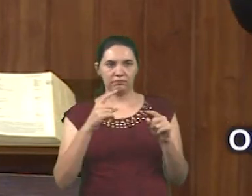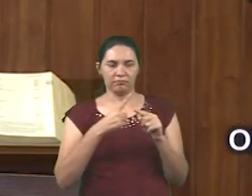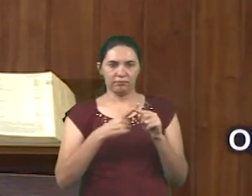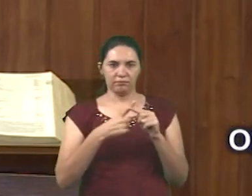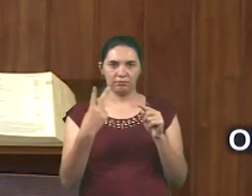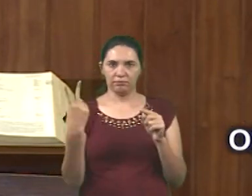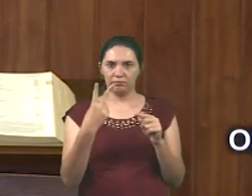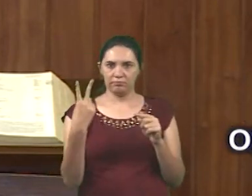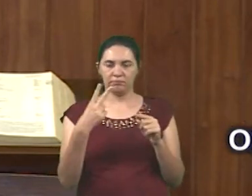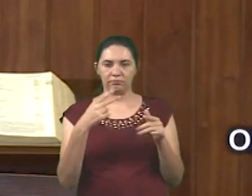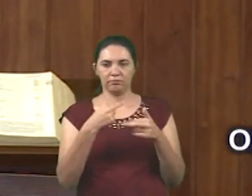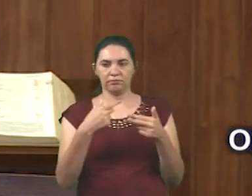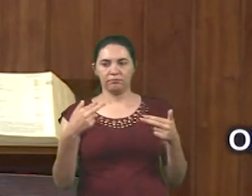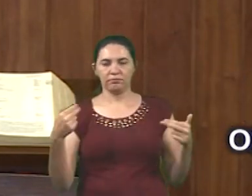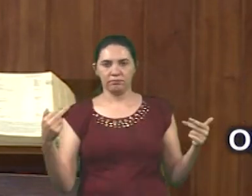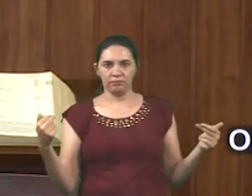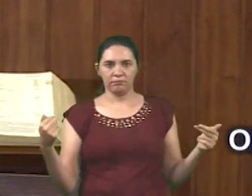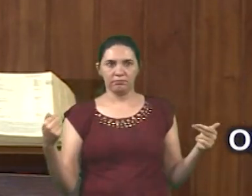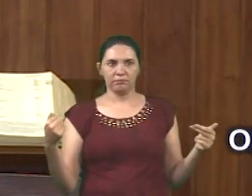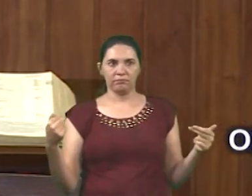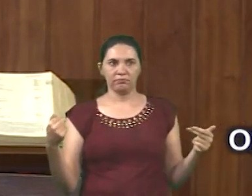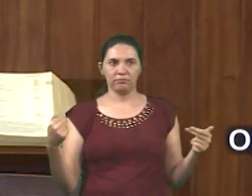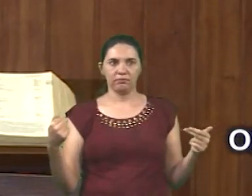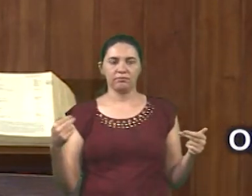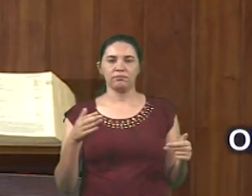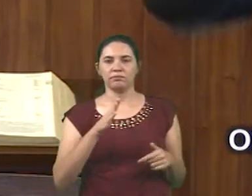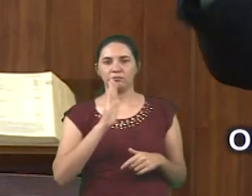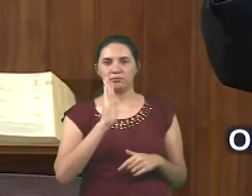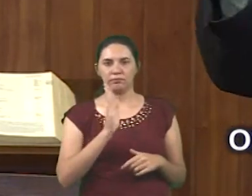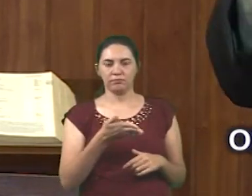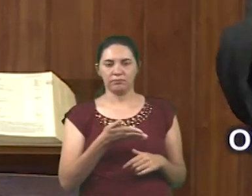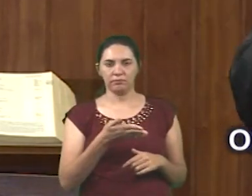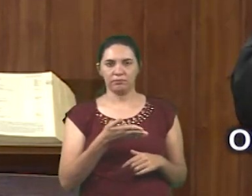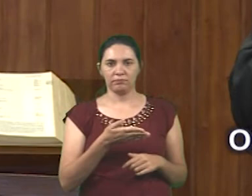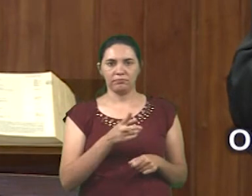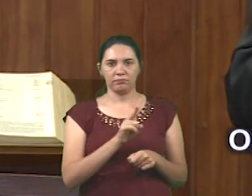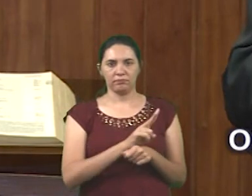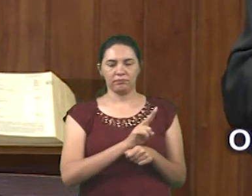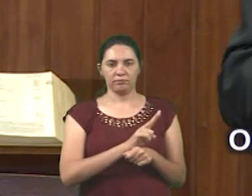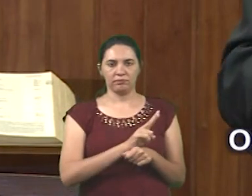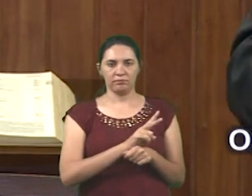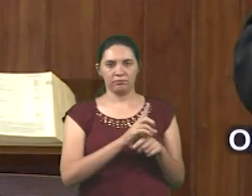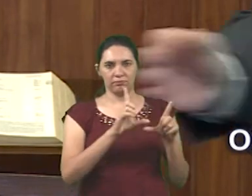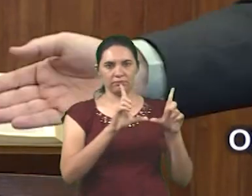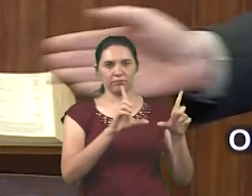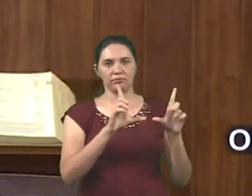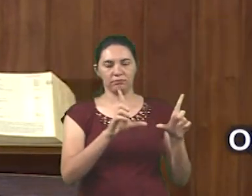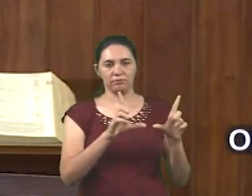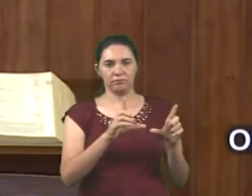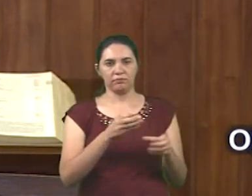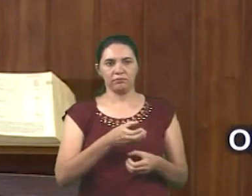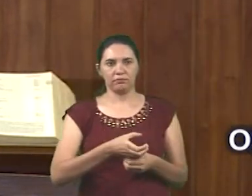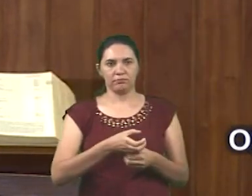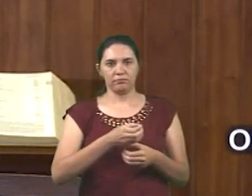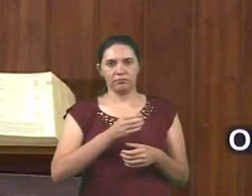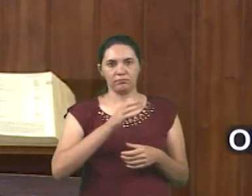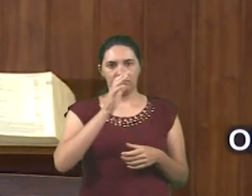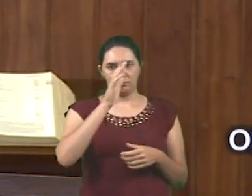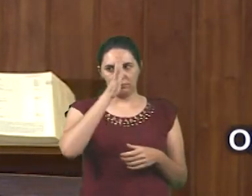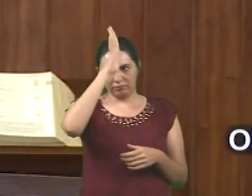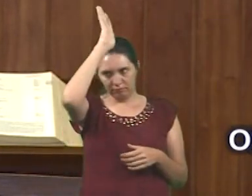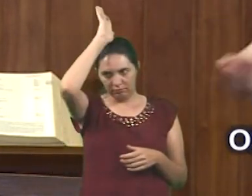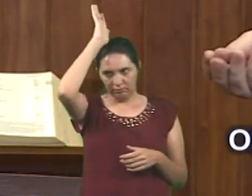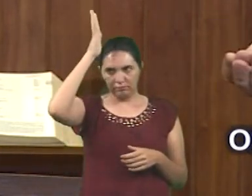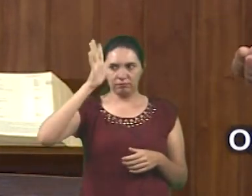ambas atividades supostamente estão estão já abrigadas pelo laudo de bombeiro e essa é um procedimento extremamente caro